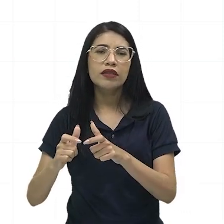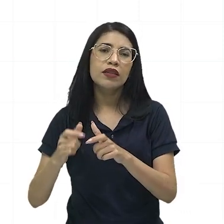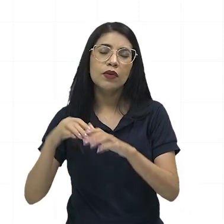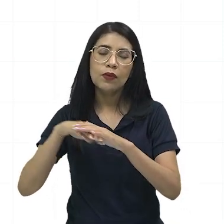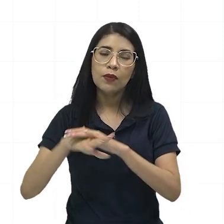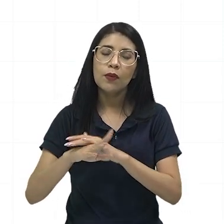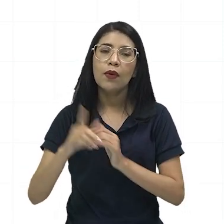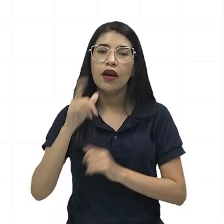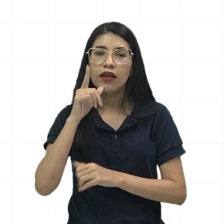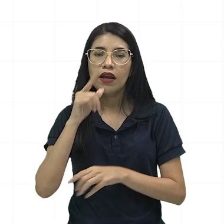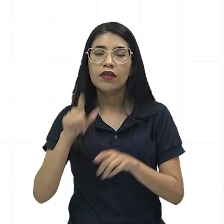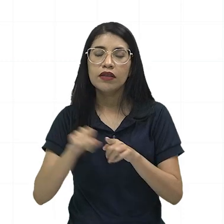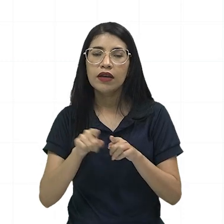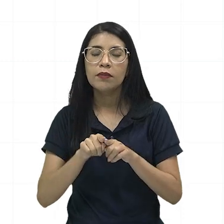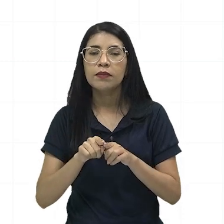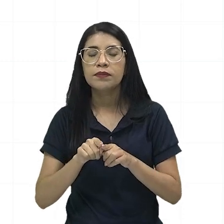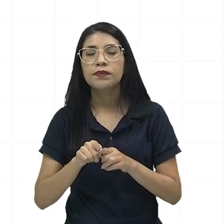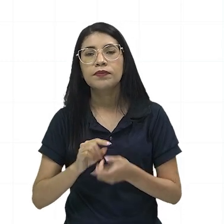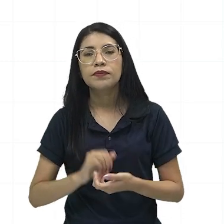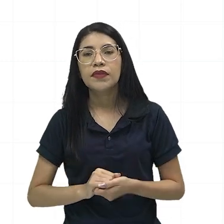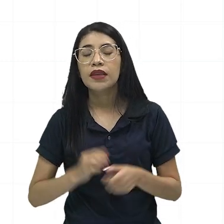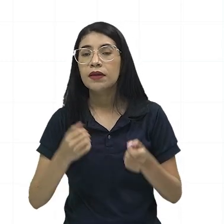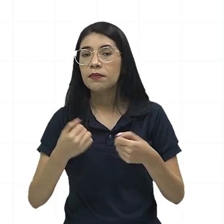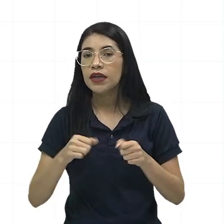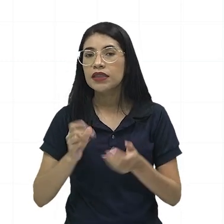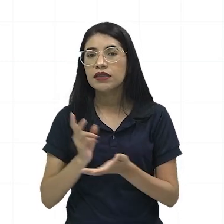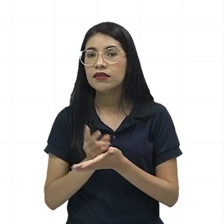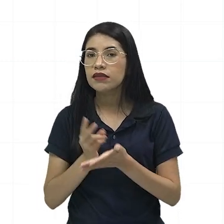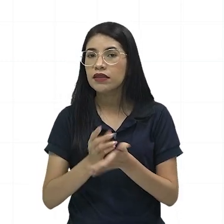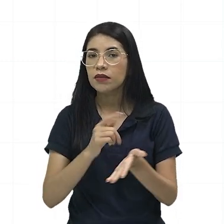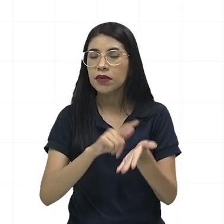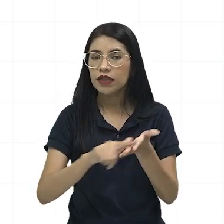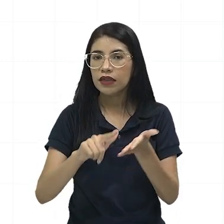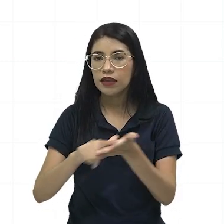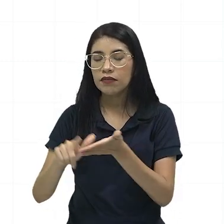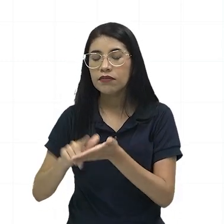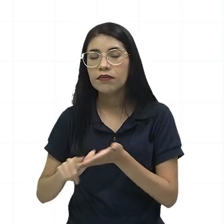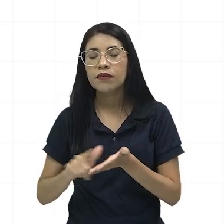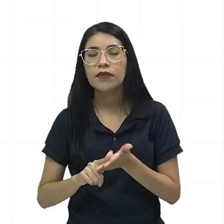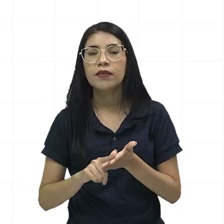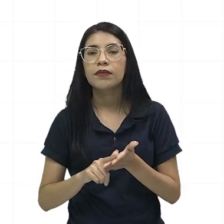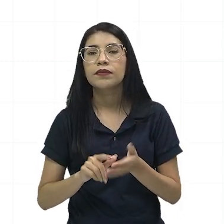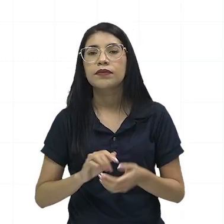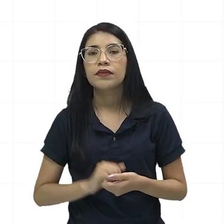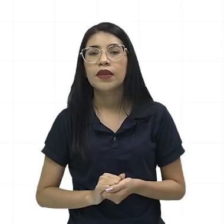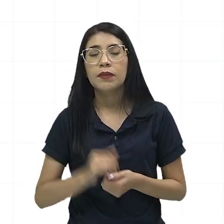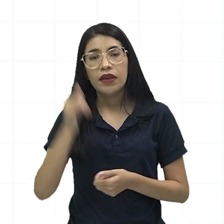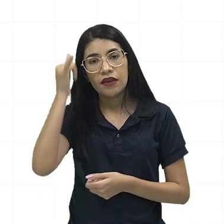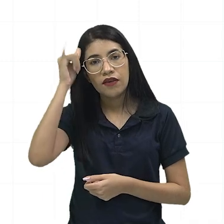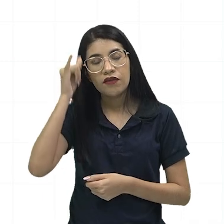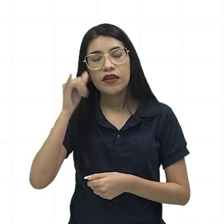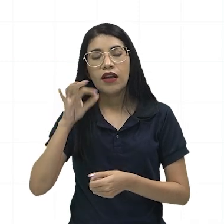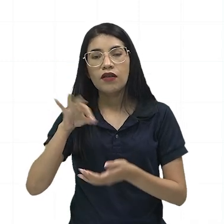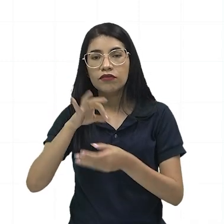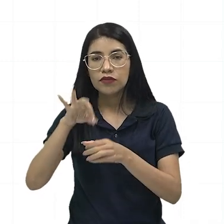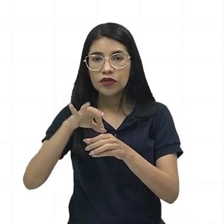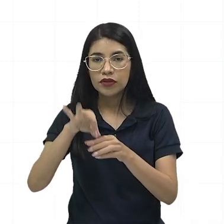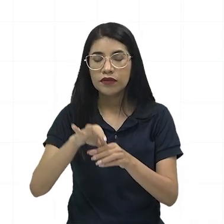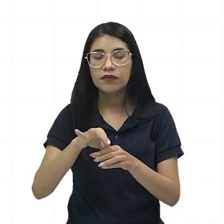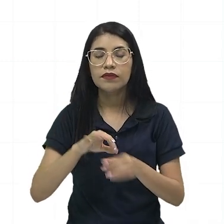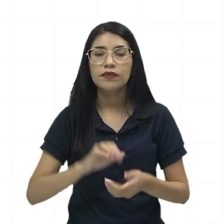né, mesmo aquelas que são de plástico, precisam ser limpas, tá, constantemente para evitar essa